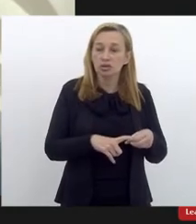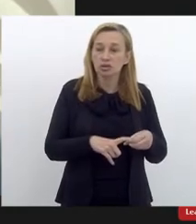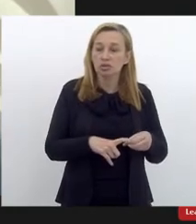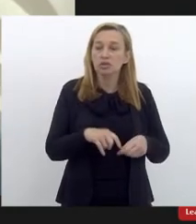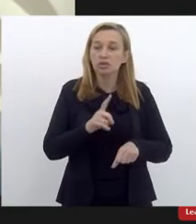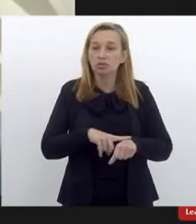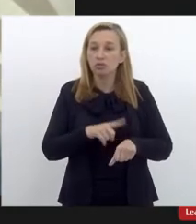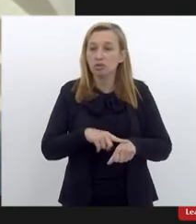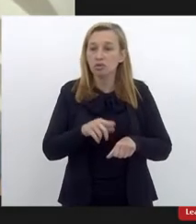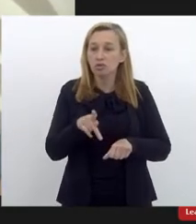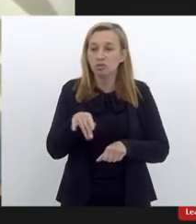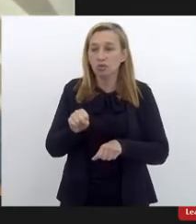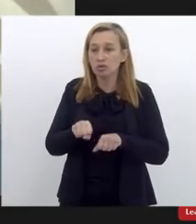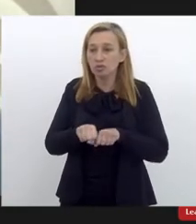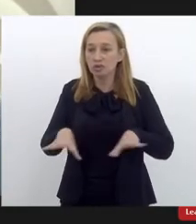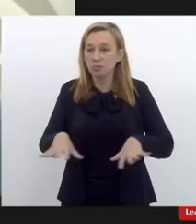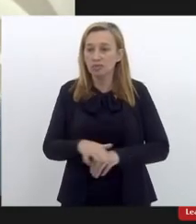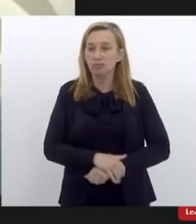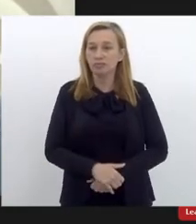momento pós-pandemia.